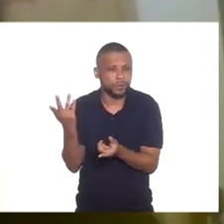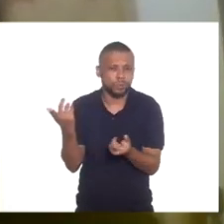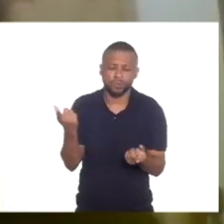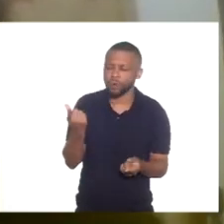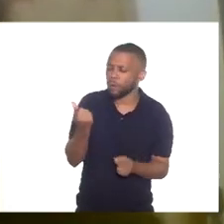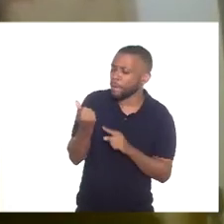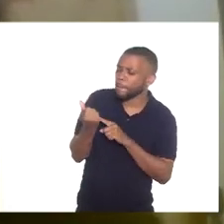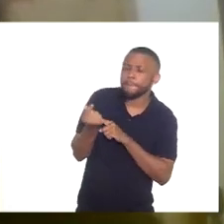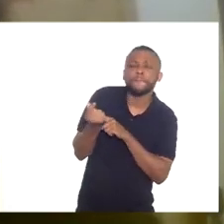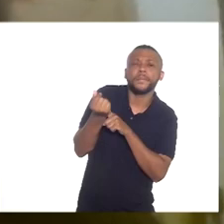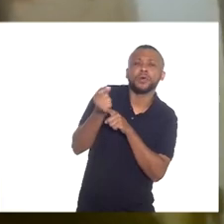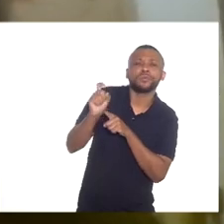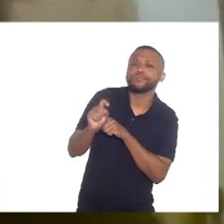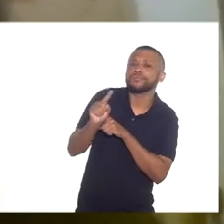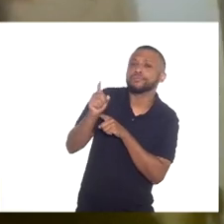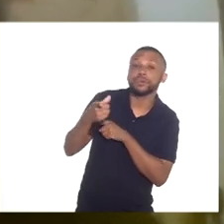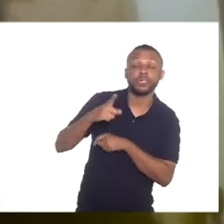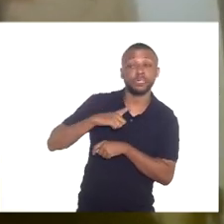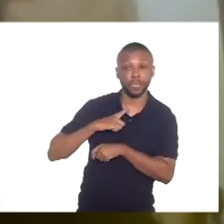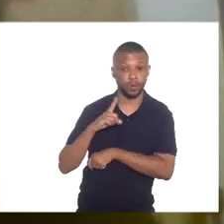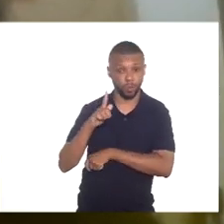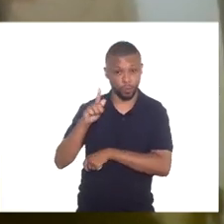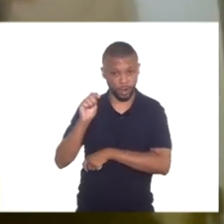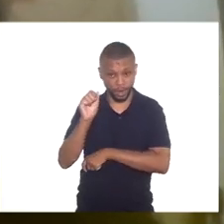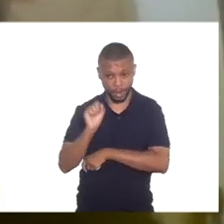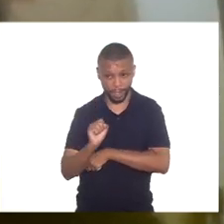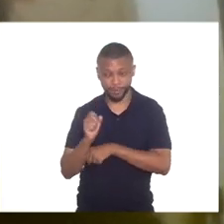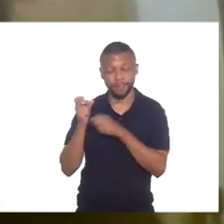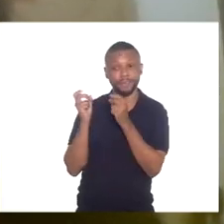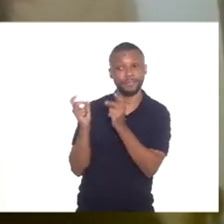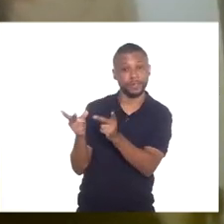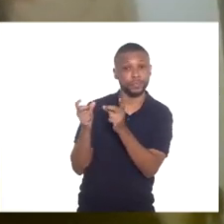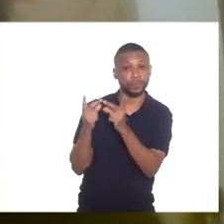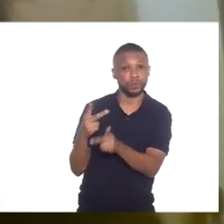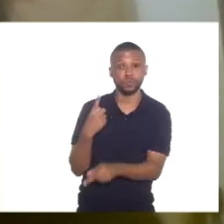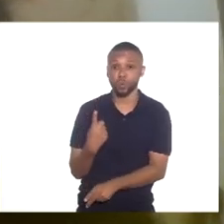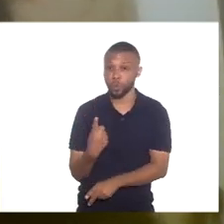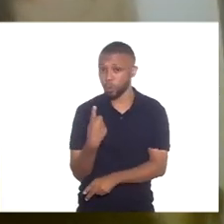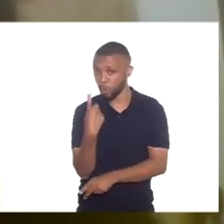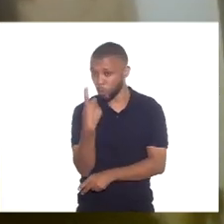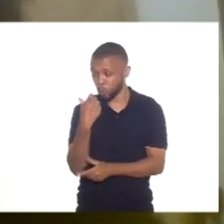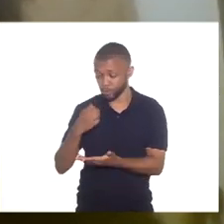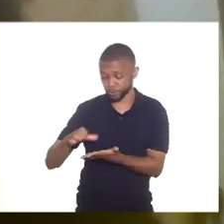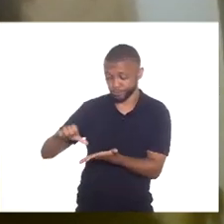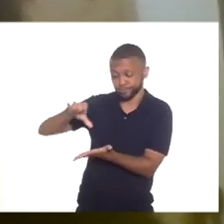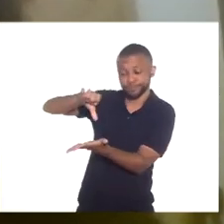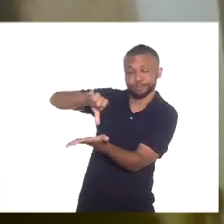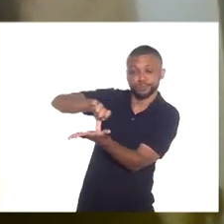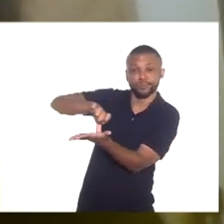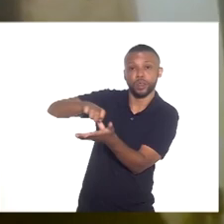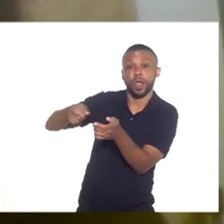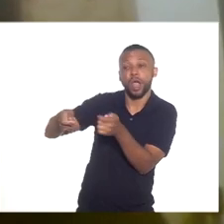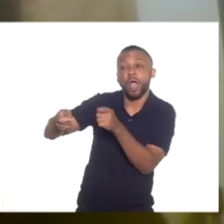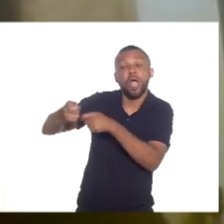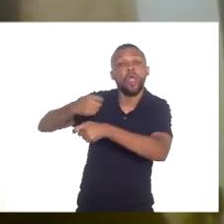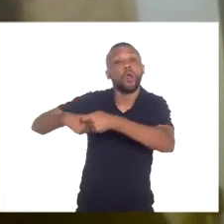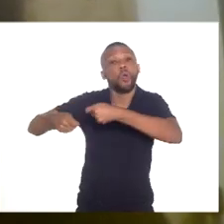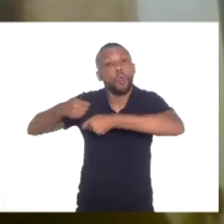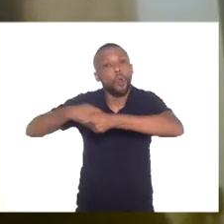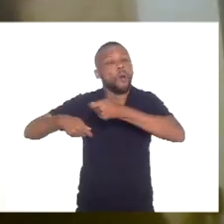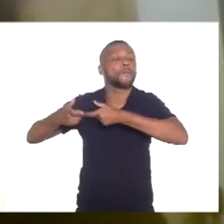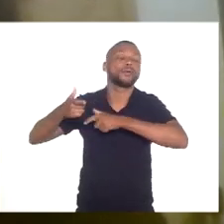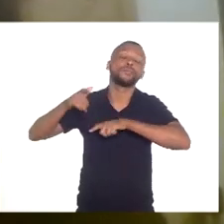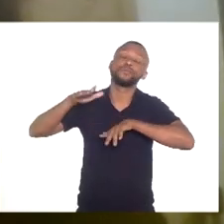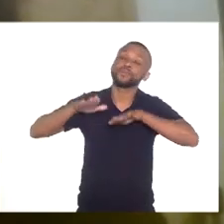Que preço vale um gás vendido por um único agente econômico no